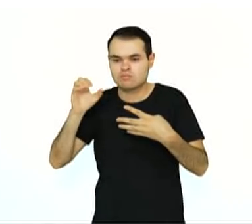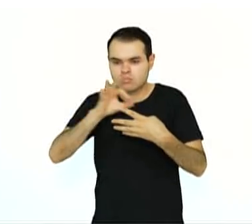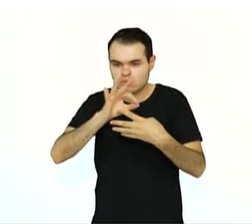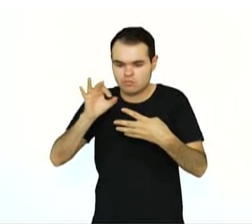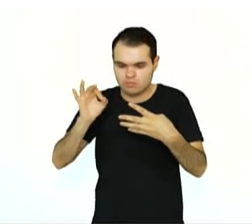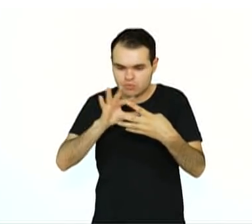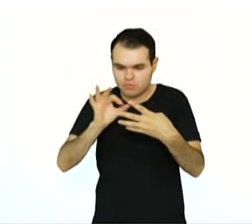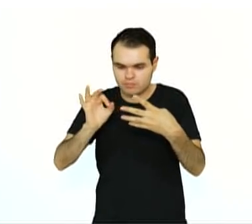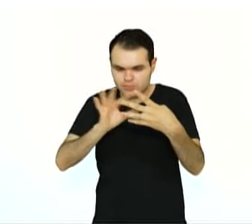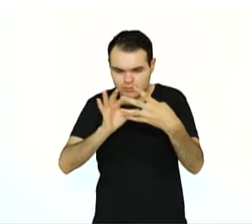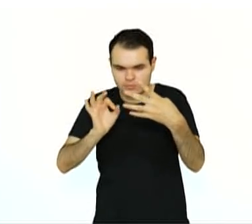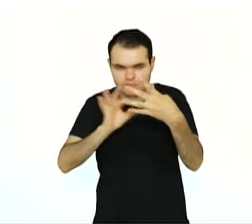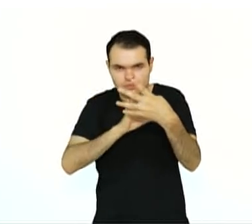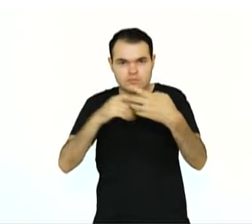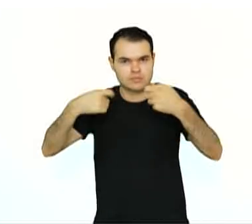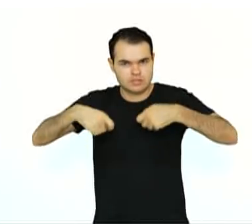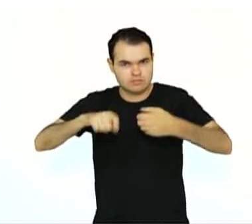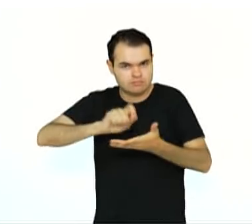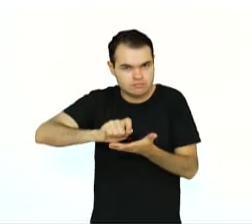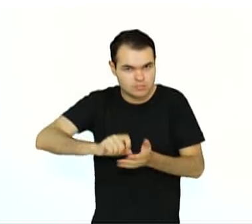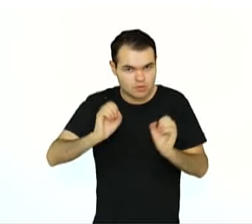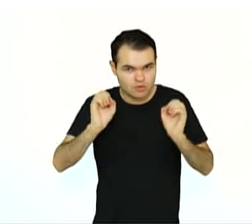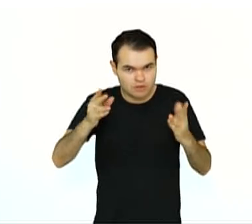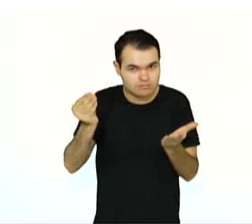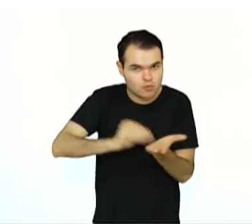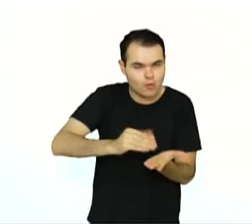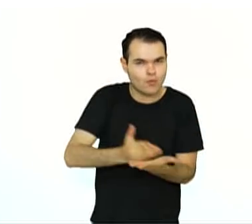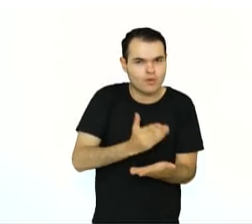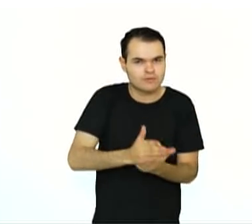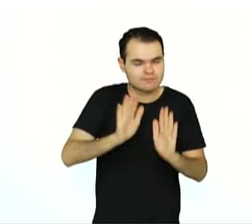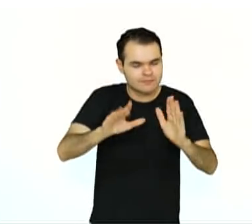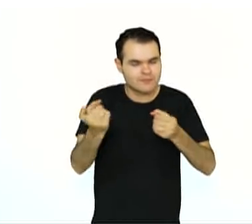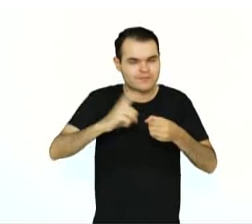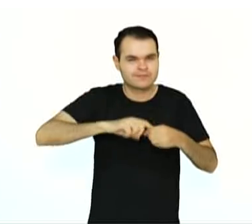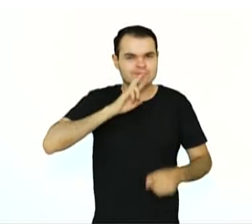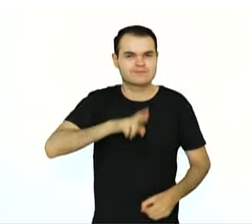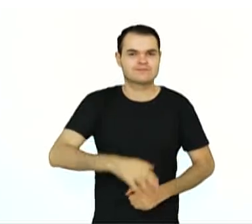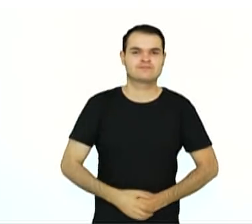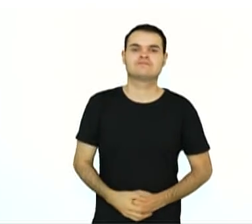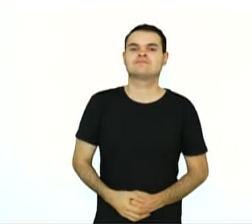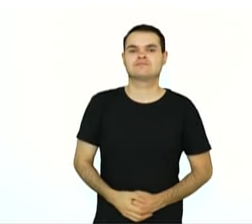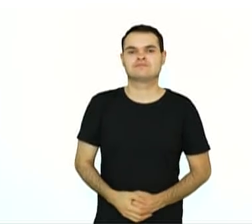respostas certas lá no chat para a gente saber se você está fazendo ou não. Beleza? Eu já volto com a resposta.